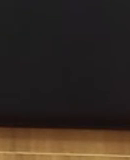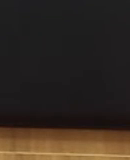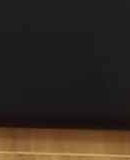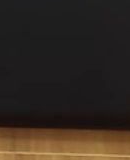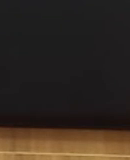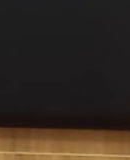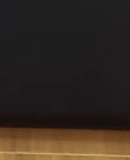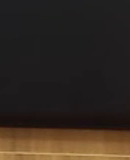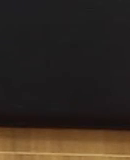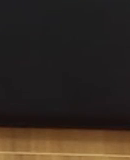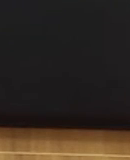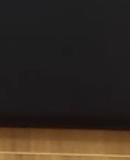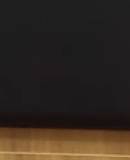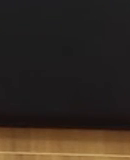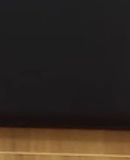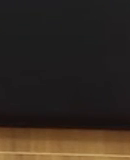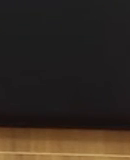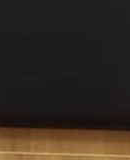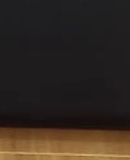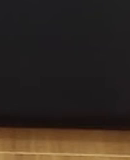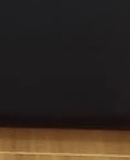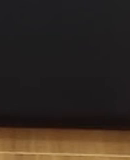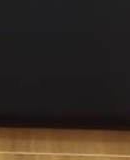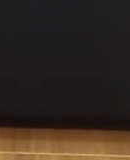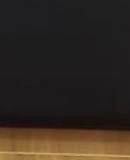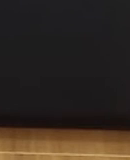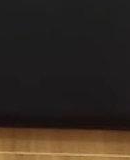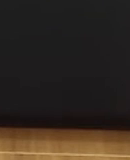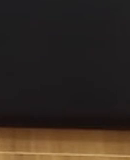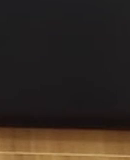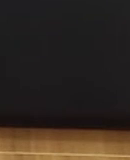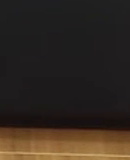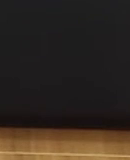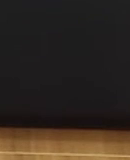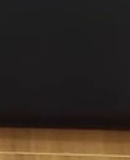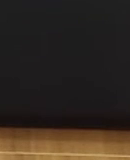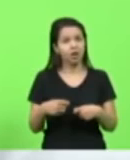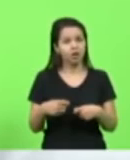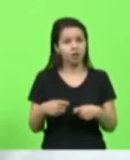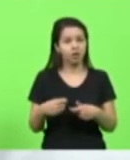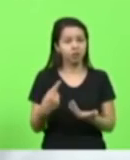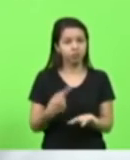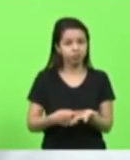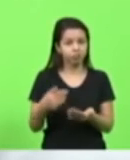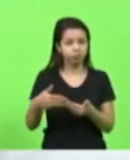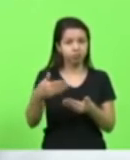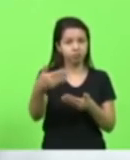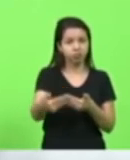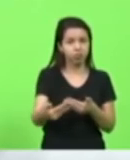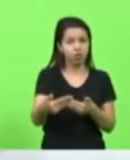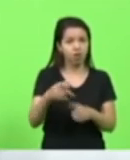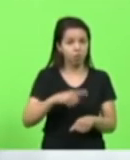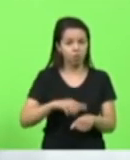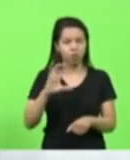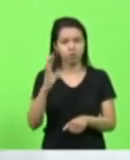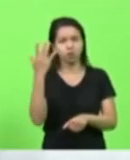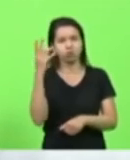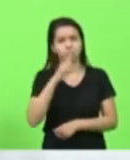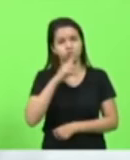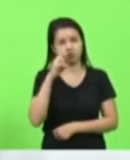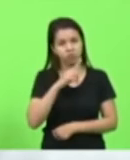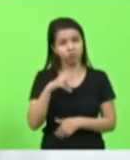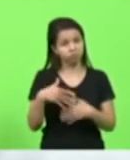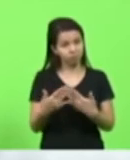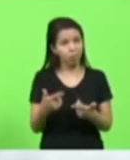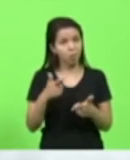de pacientes com Covid-19 e a realização de cirurgias eletivas. Conforme o deputado, o gargalo atual não